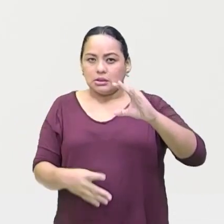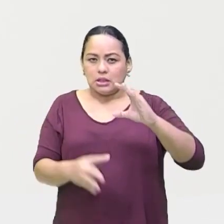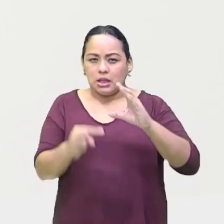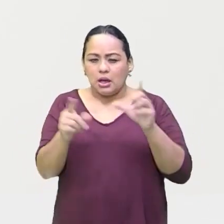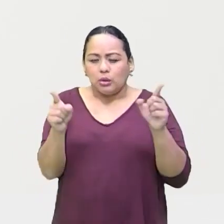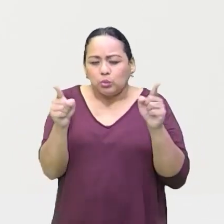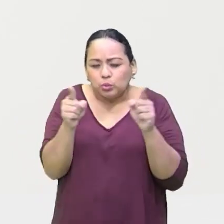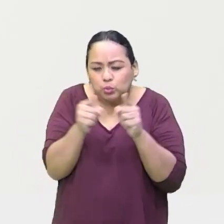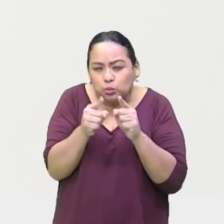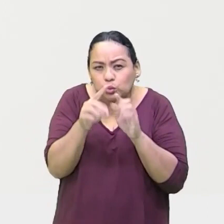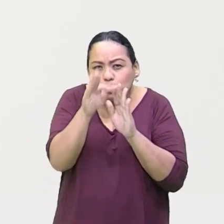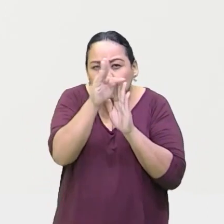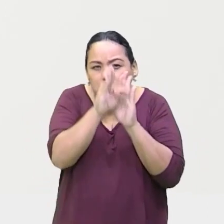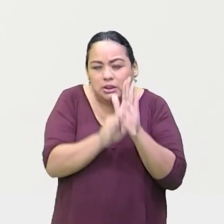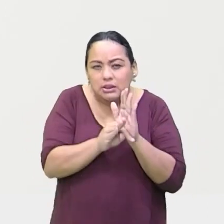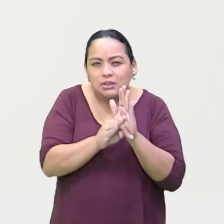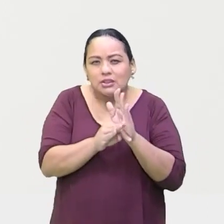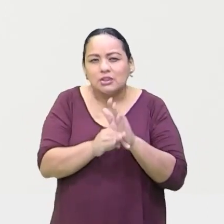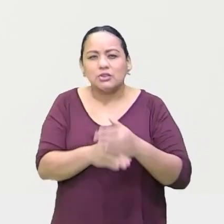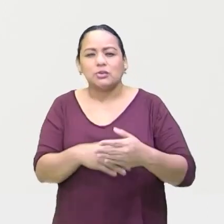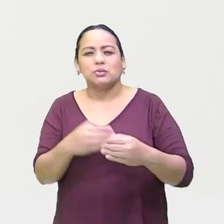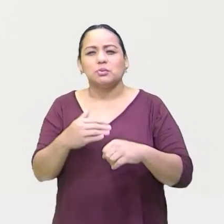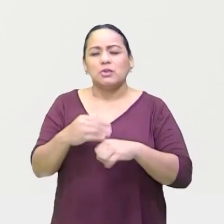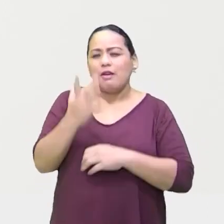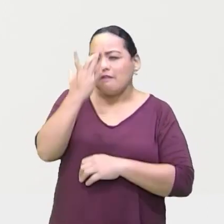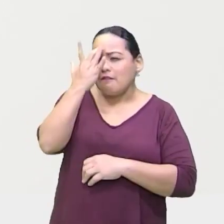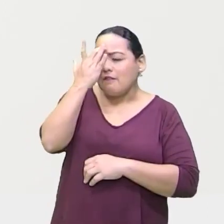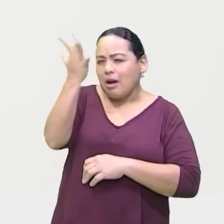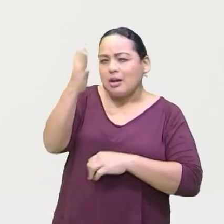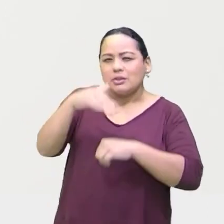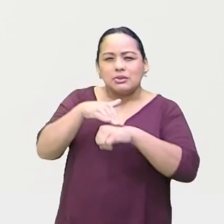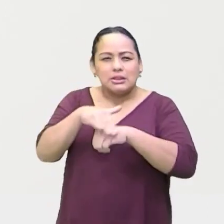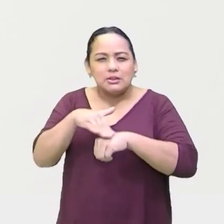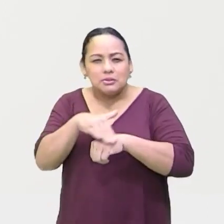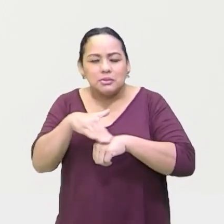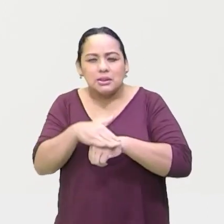curtos, linguagem de fácil entendimento.